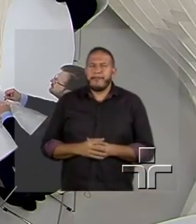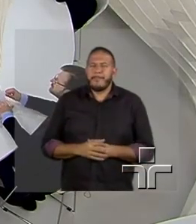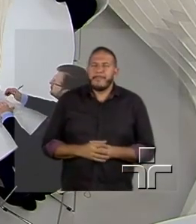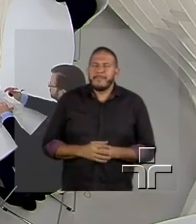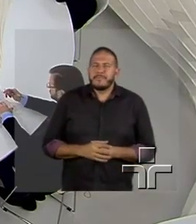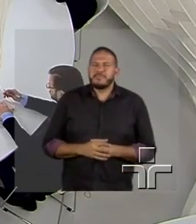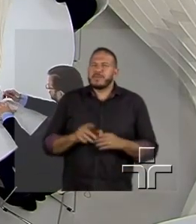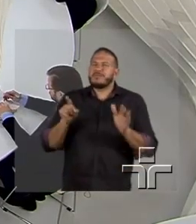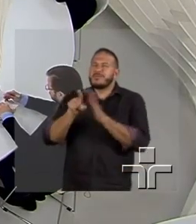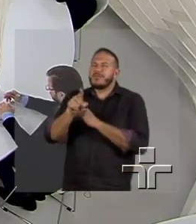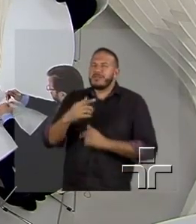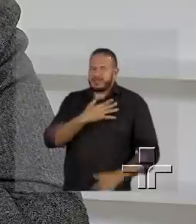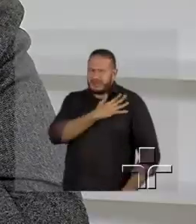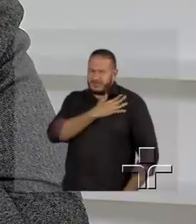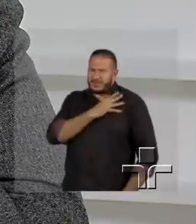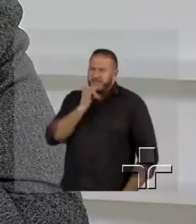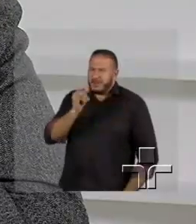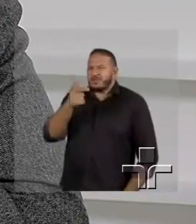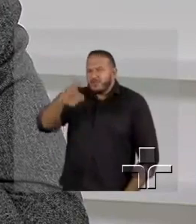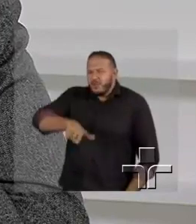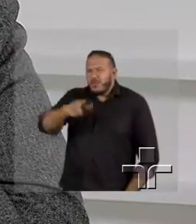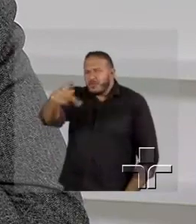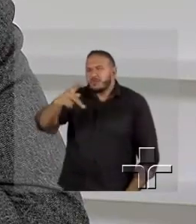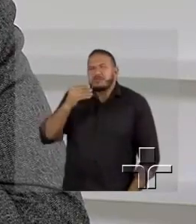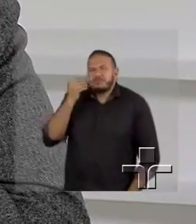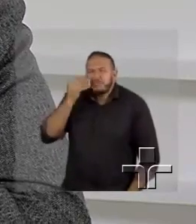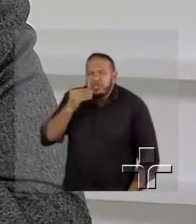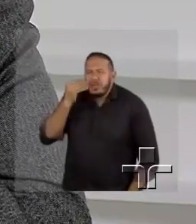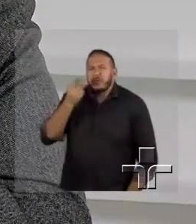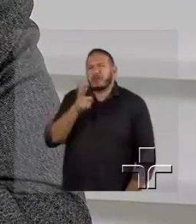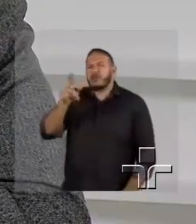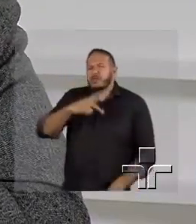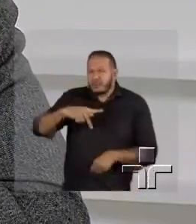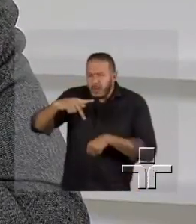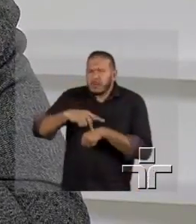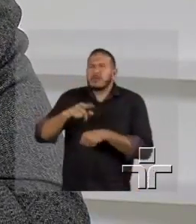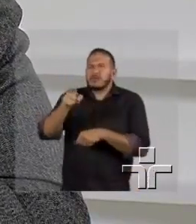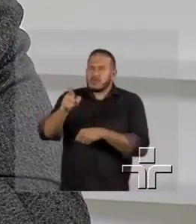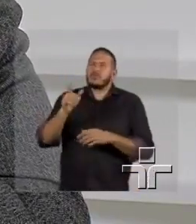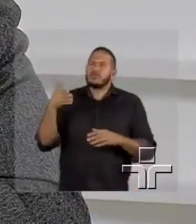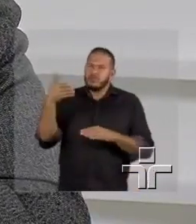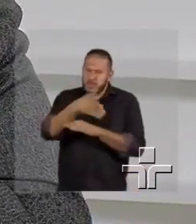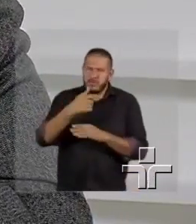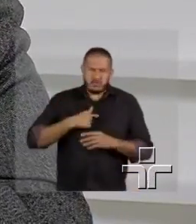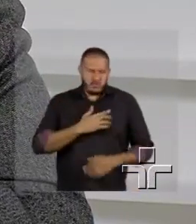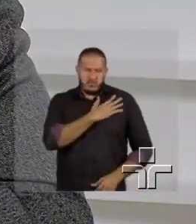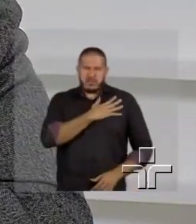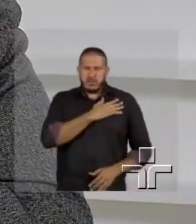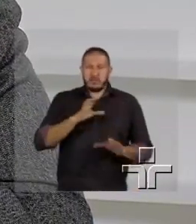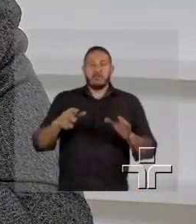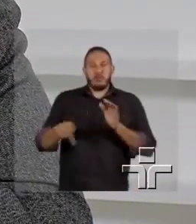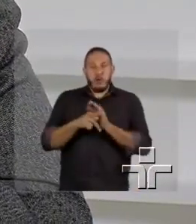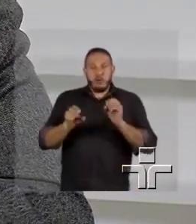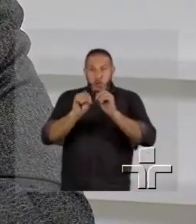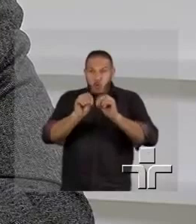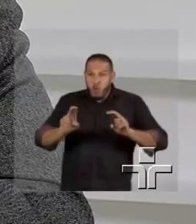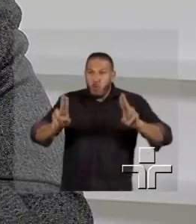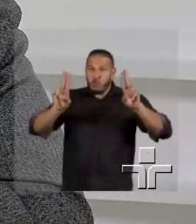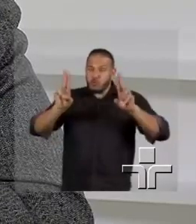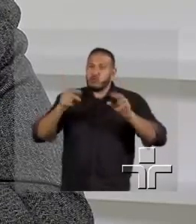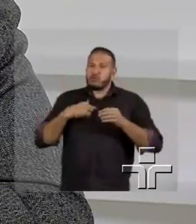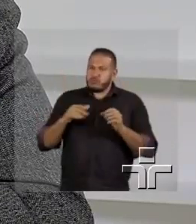A decisão que houve agora do ministro Toffoli, né? Uhum. Foi uma decisão monocrática aí deles, mas eu acho